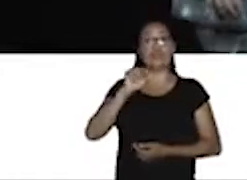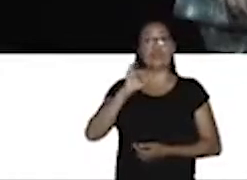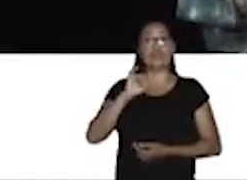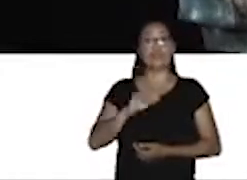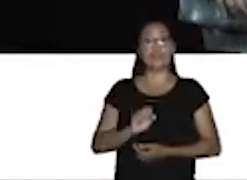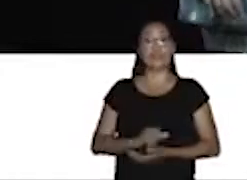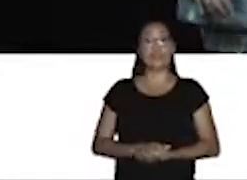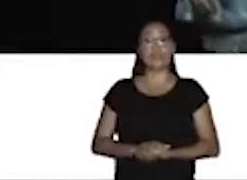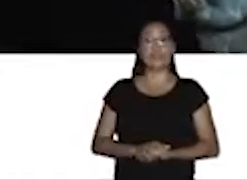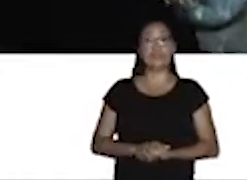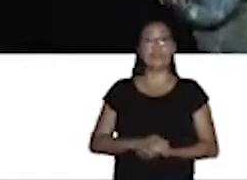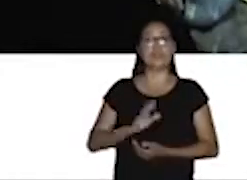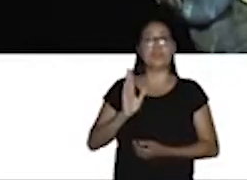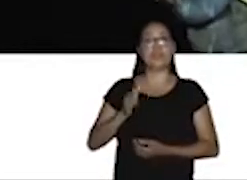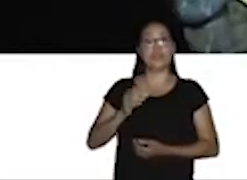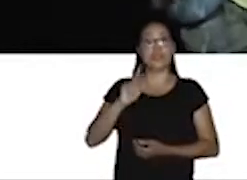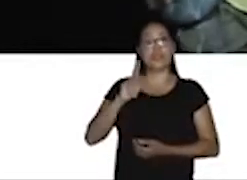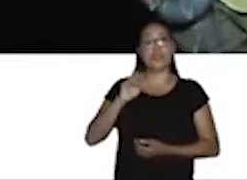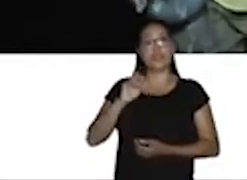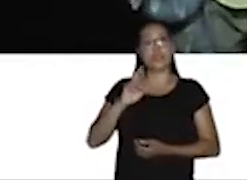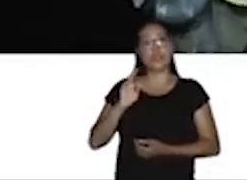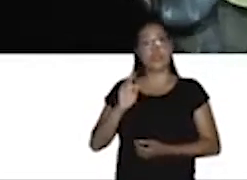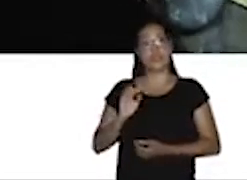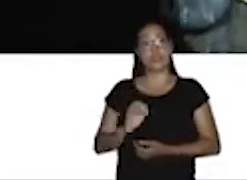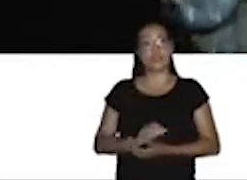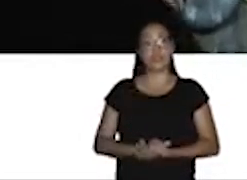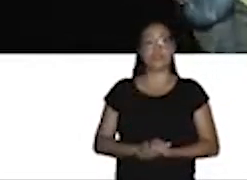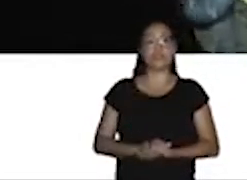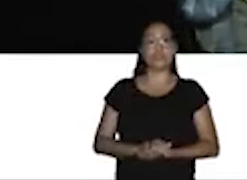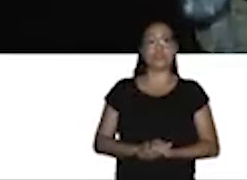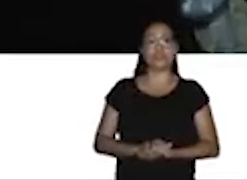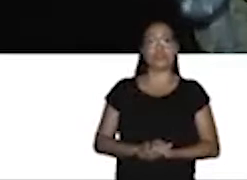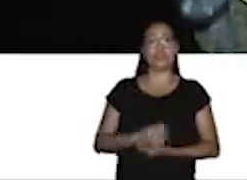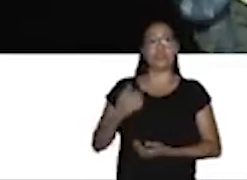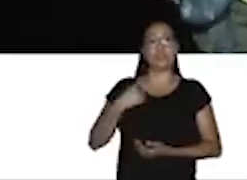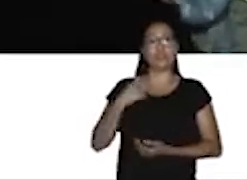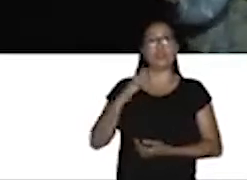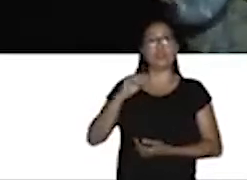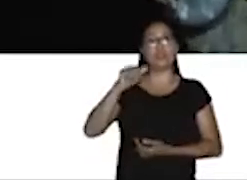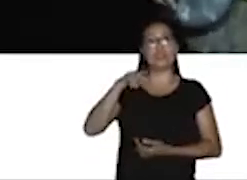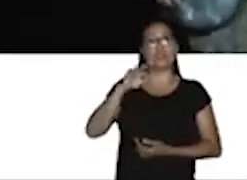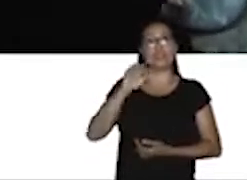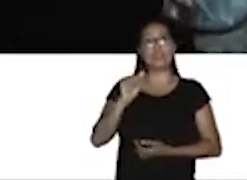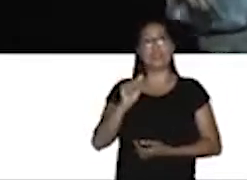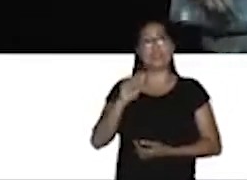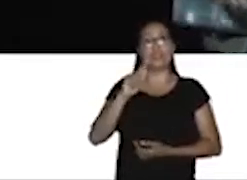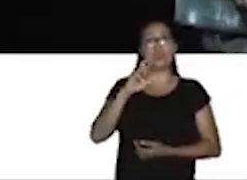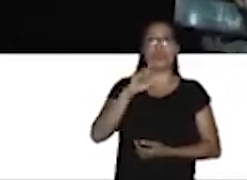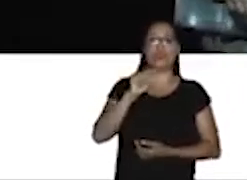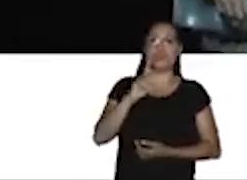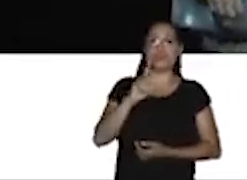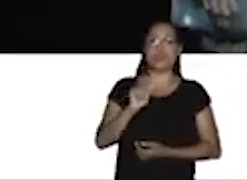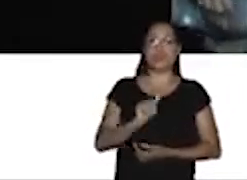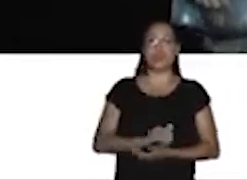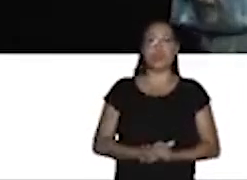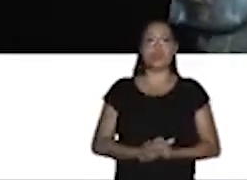de Salto. Eu passei em Porto Soberbo. Eu passei soberbo no porco. Eu passei em Anta Gorda. Eu passei a gorda na Anta. Oh.